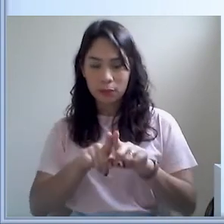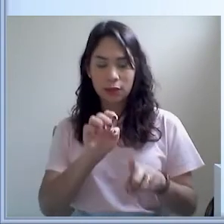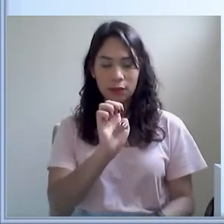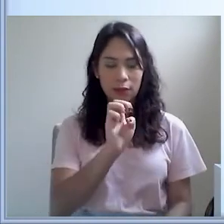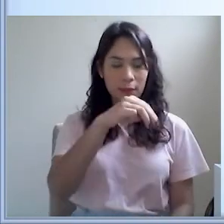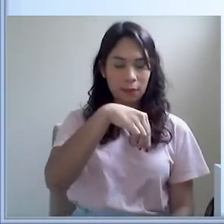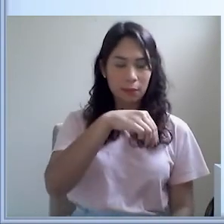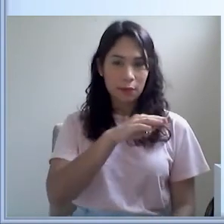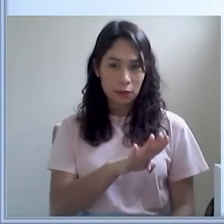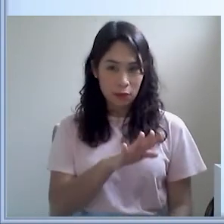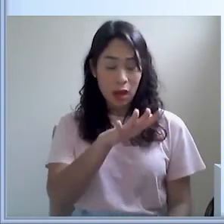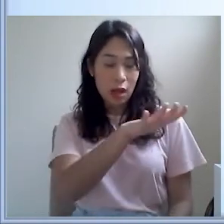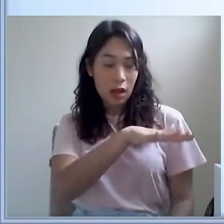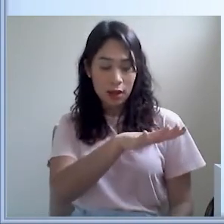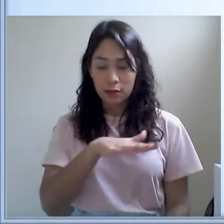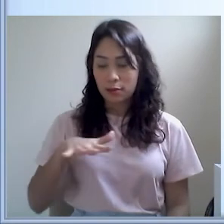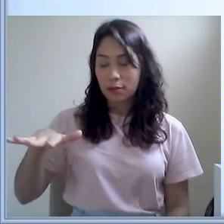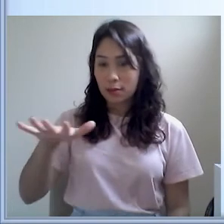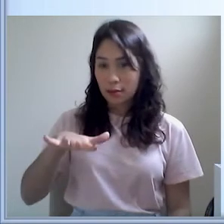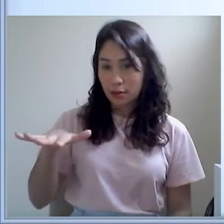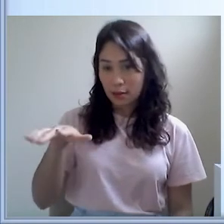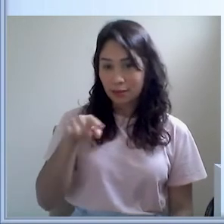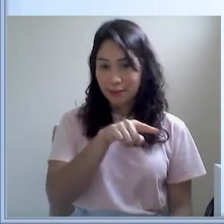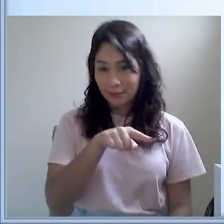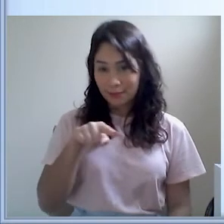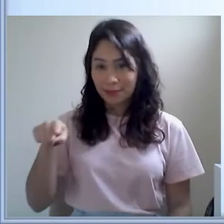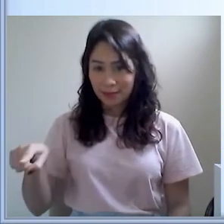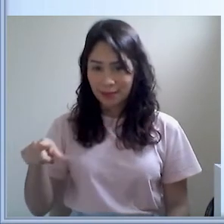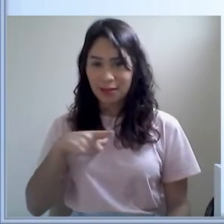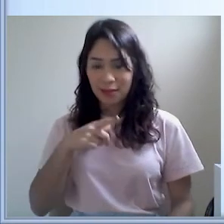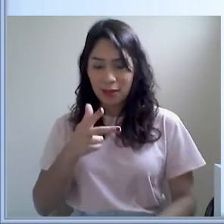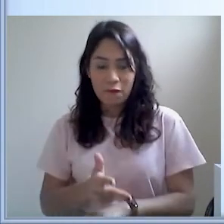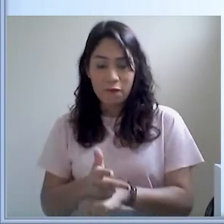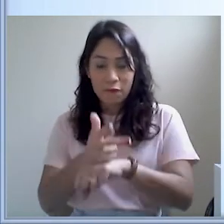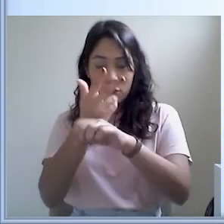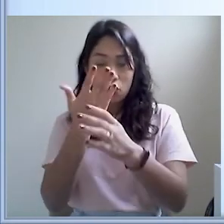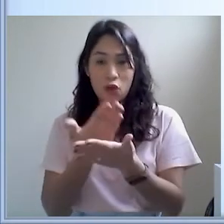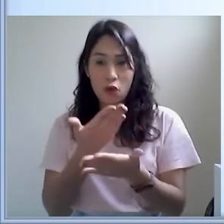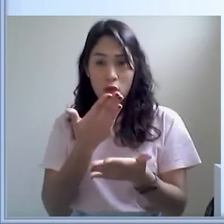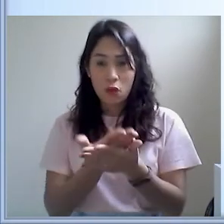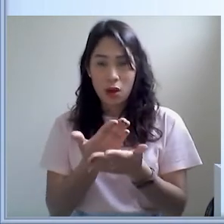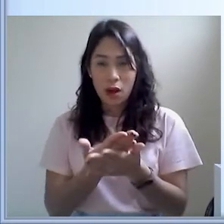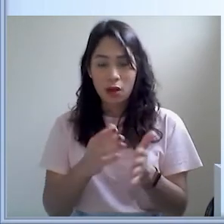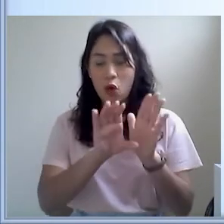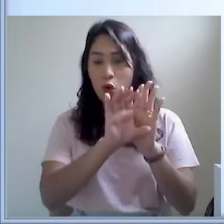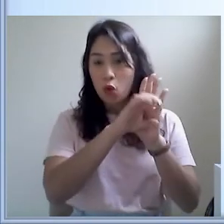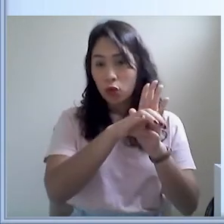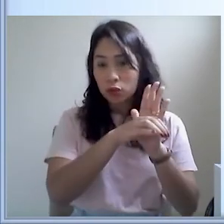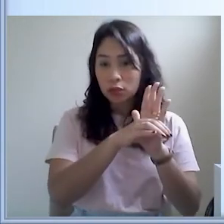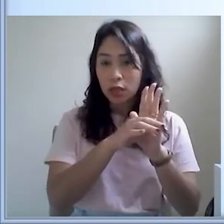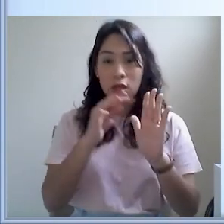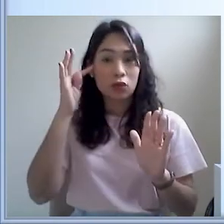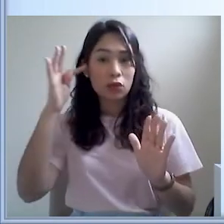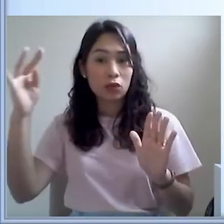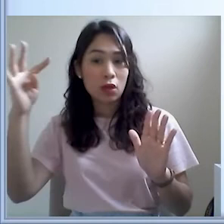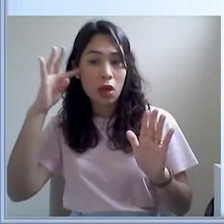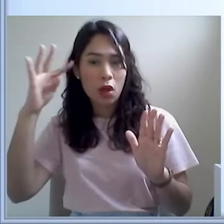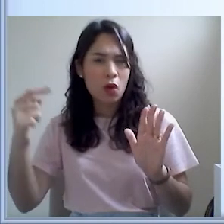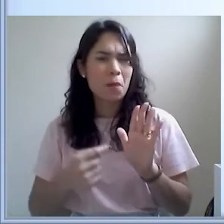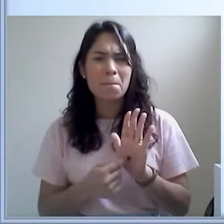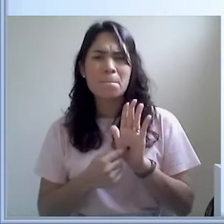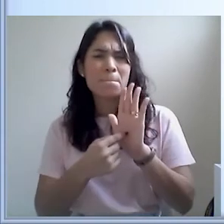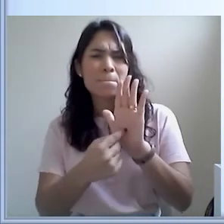Nas áreas de Histologia e Embriologia, serão apresentadas videoaulas conceituais teóricas, com a apresentação